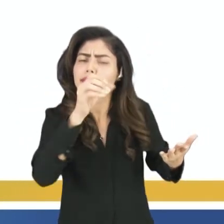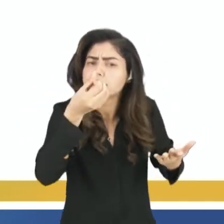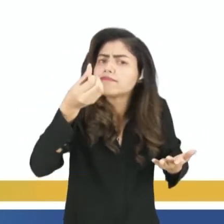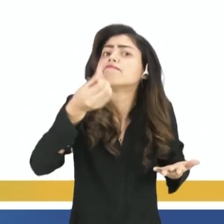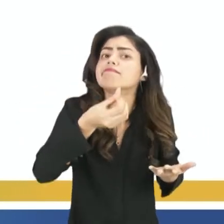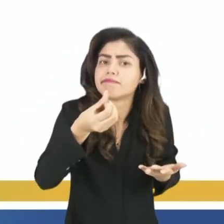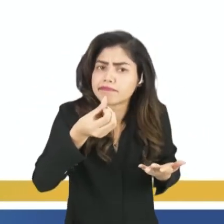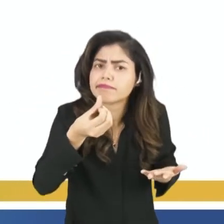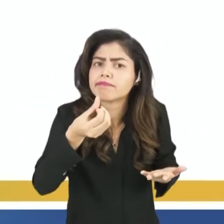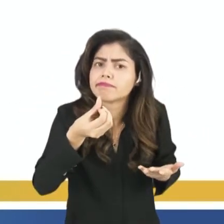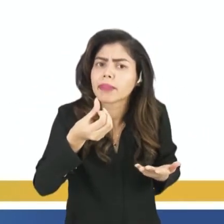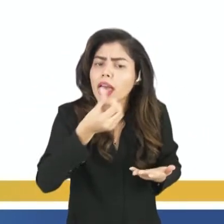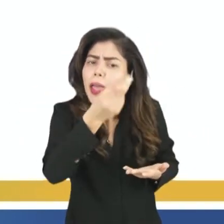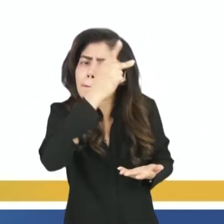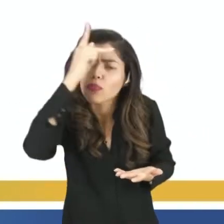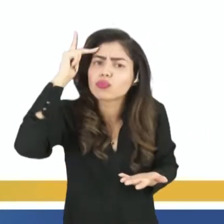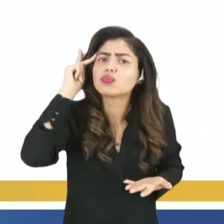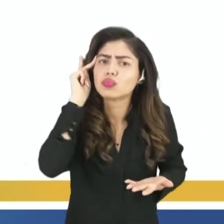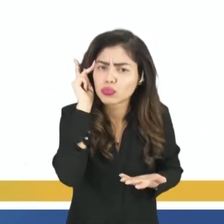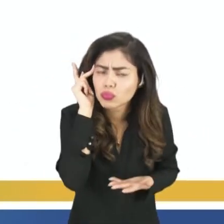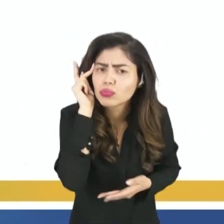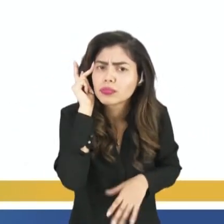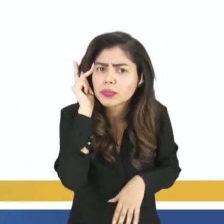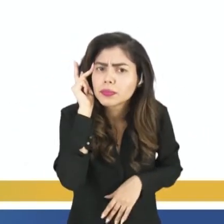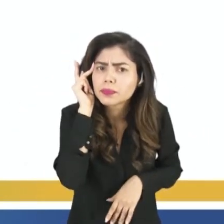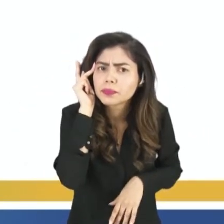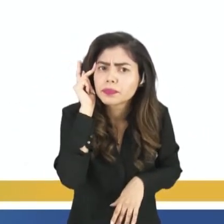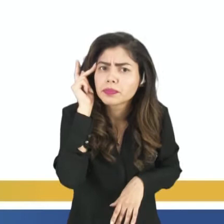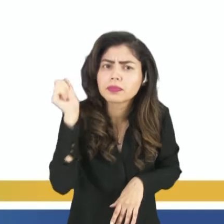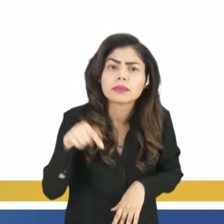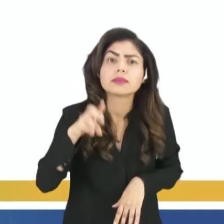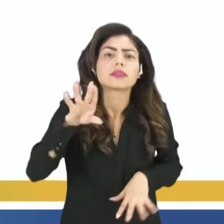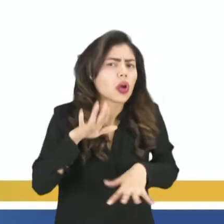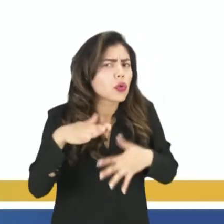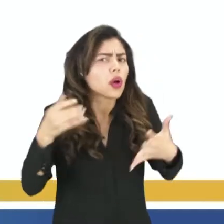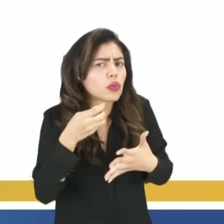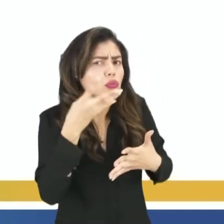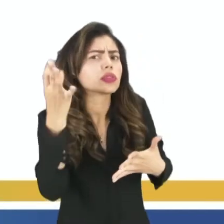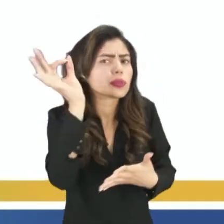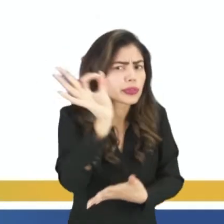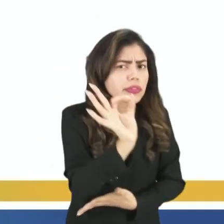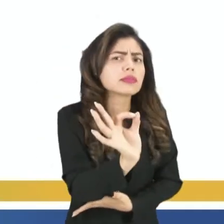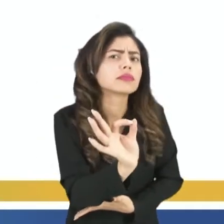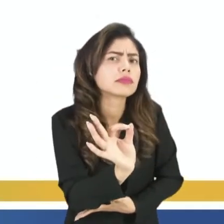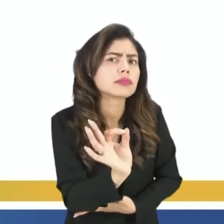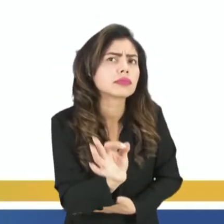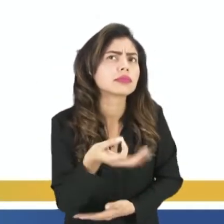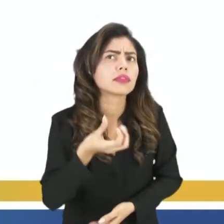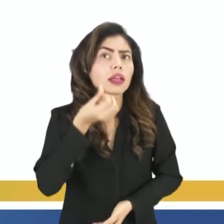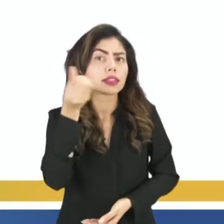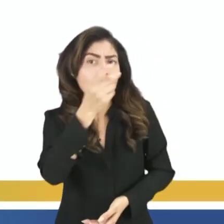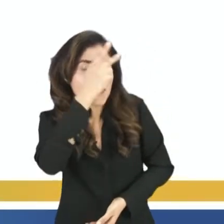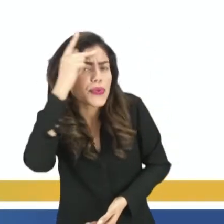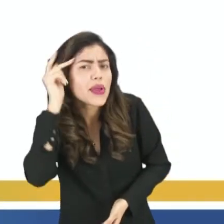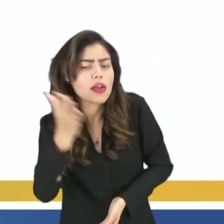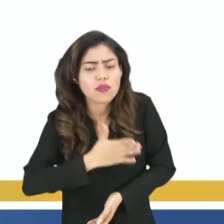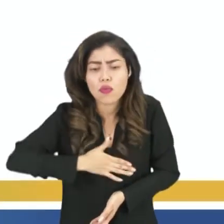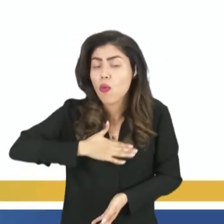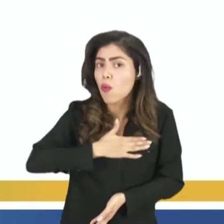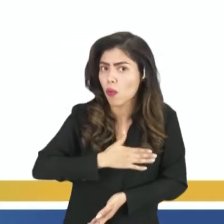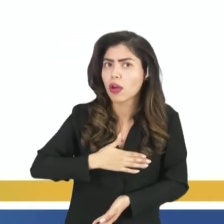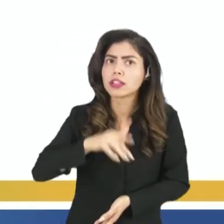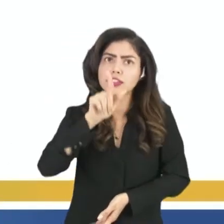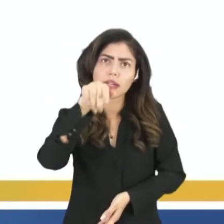6 aí, essas 6 pessoas, equivalem a quantos por cento? Essas 6 pessoas que gostam